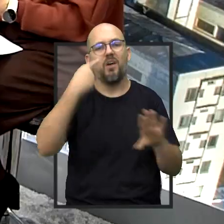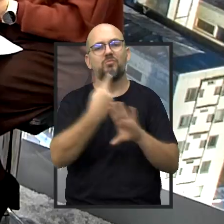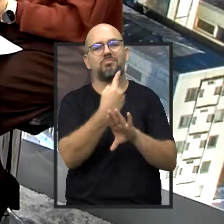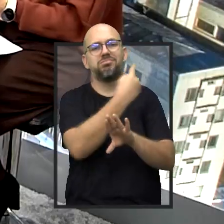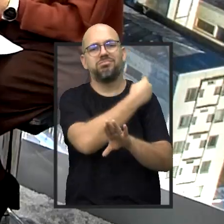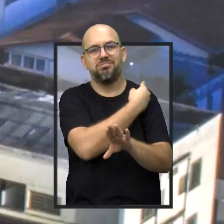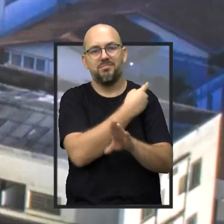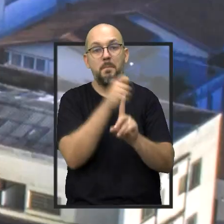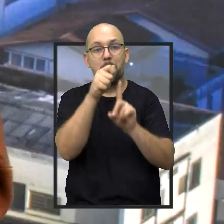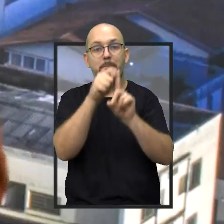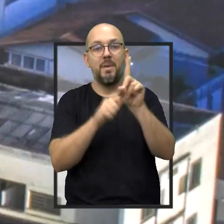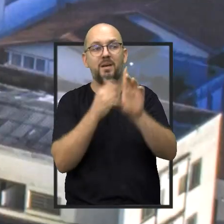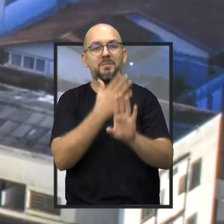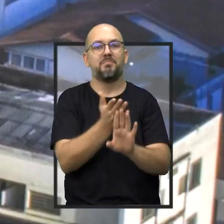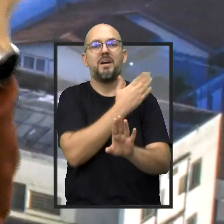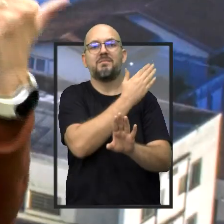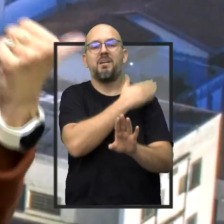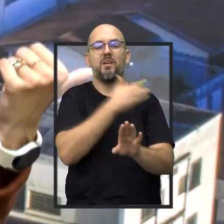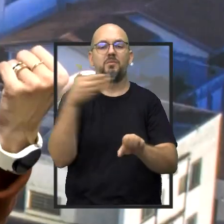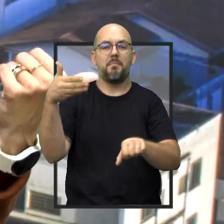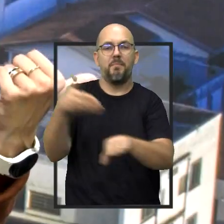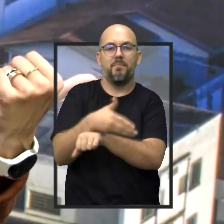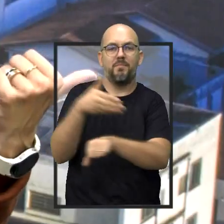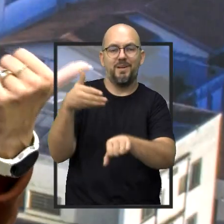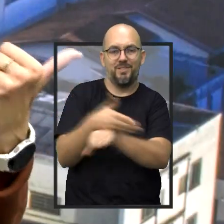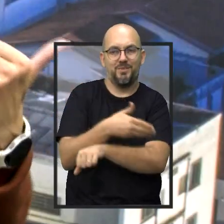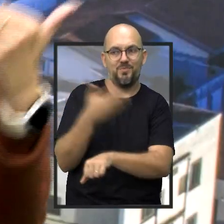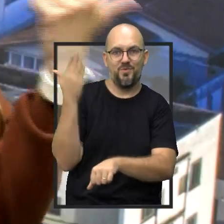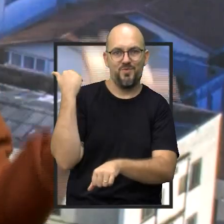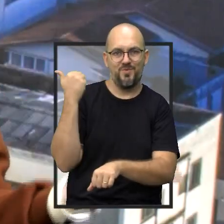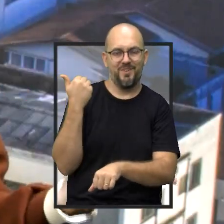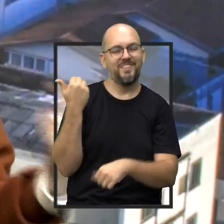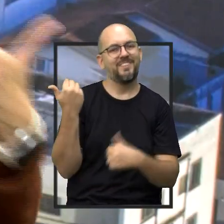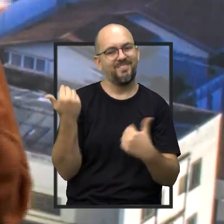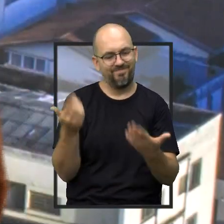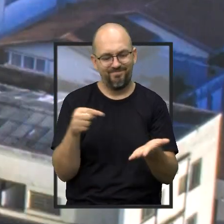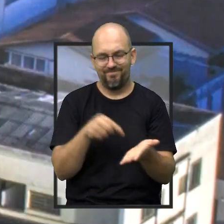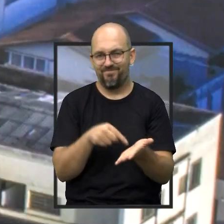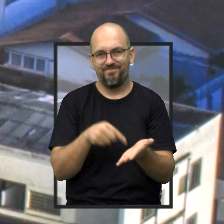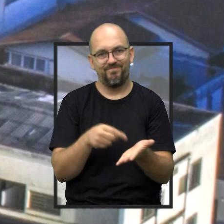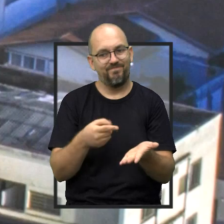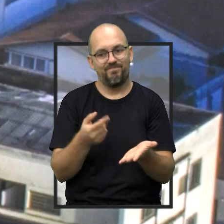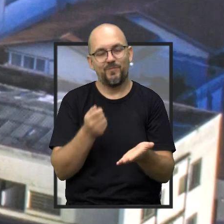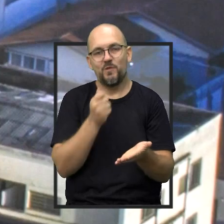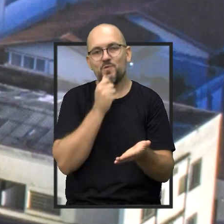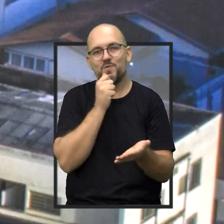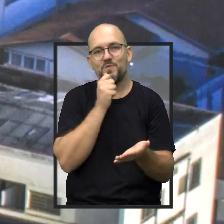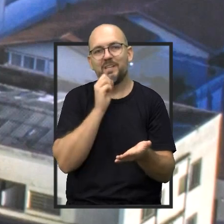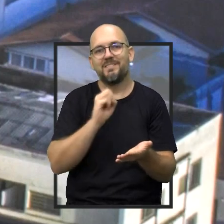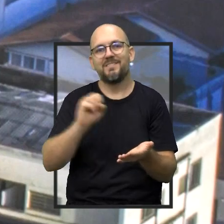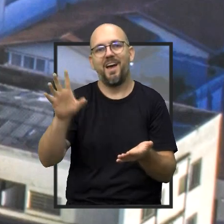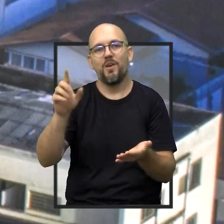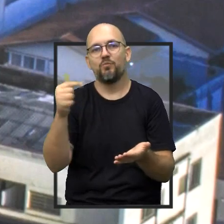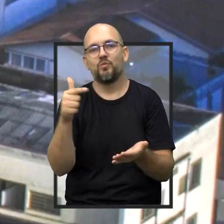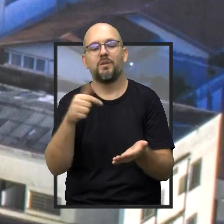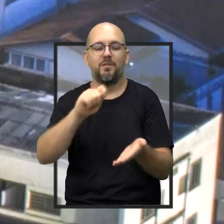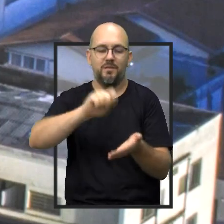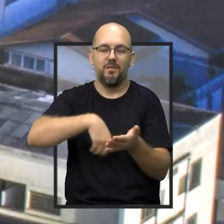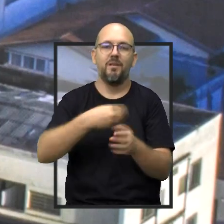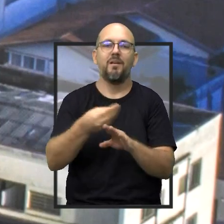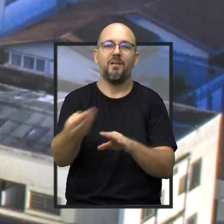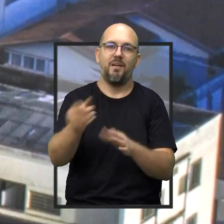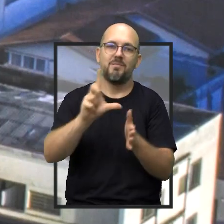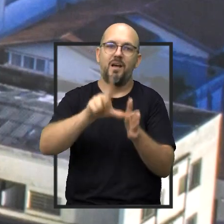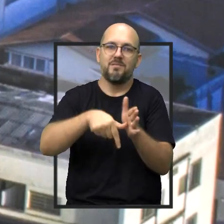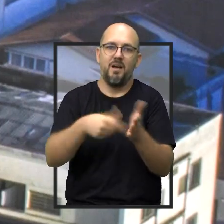estava direcionada, encaminhada para o paciente que esteve no mês anterior e saiu de lá sem esse papel. O